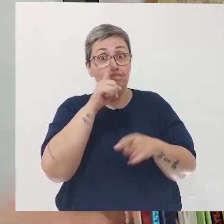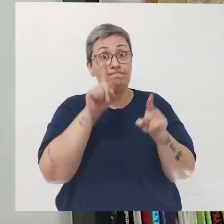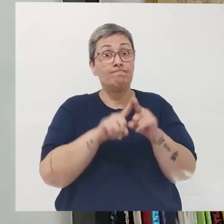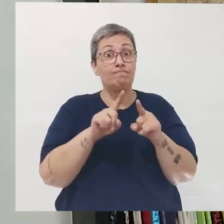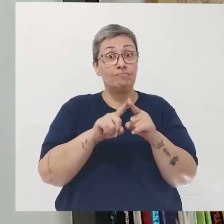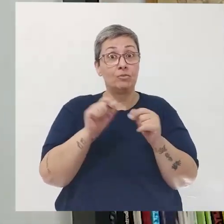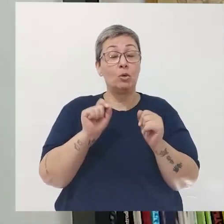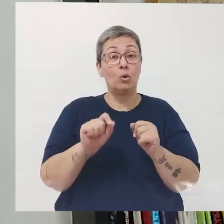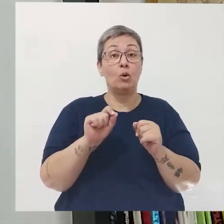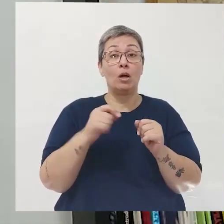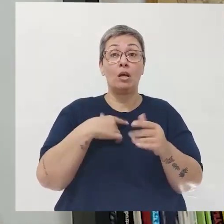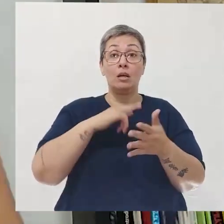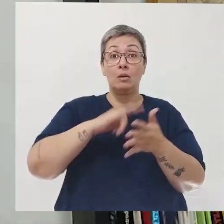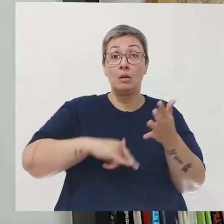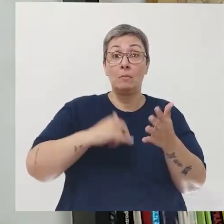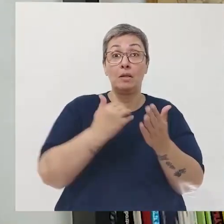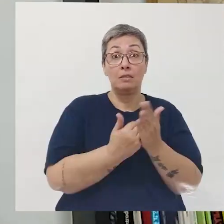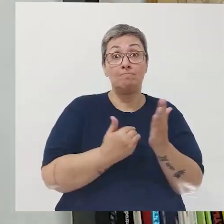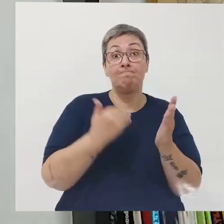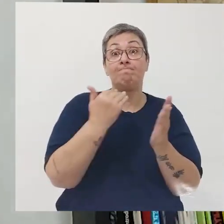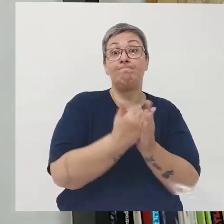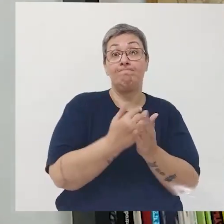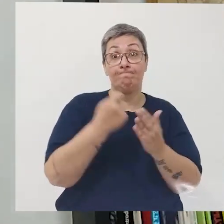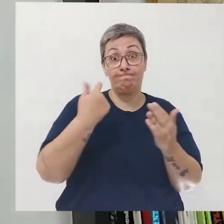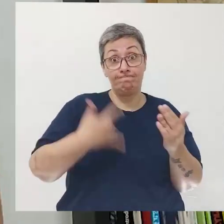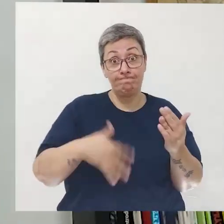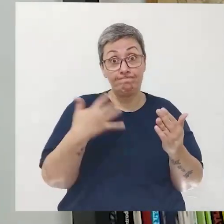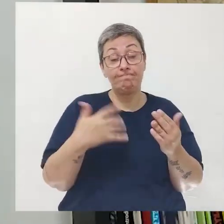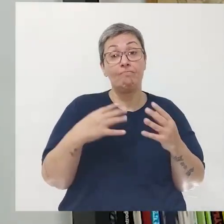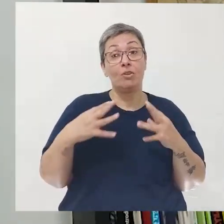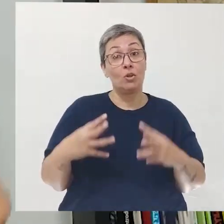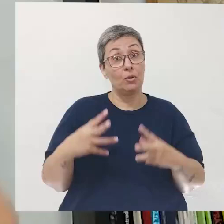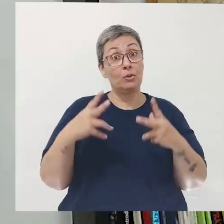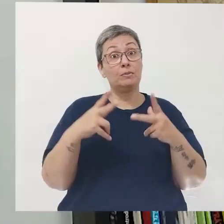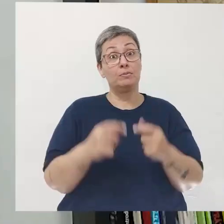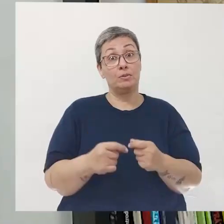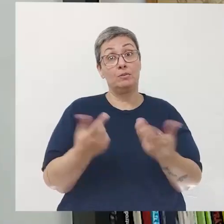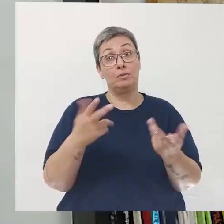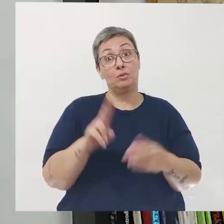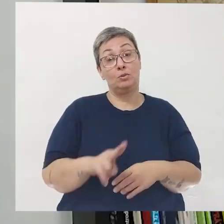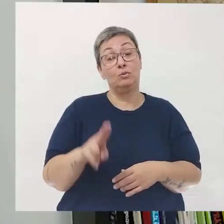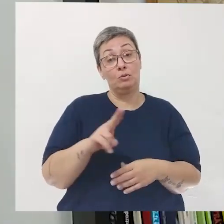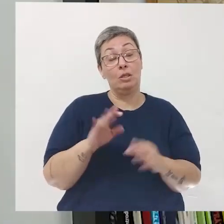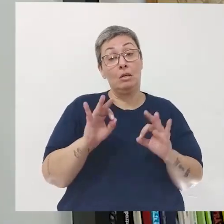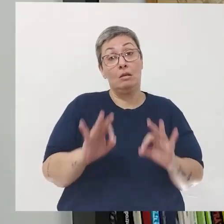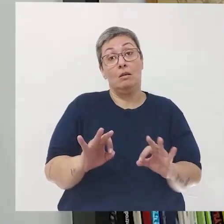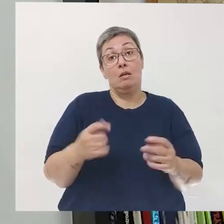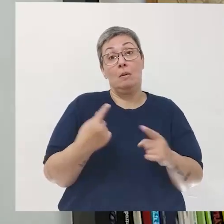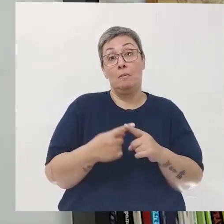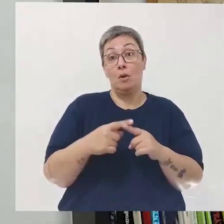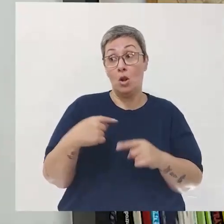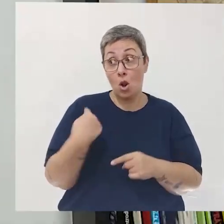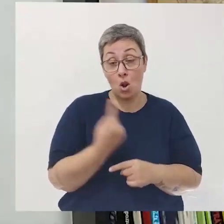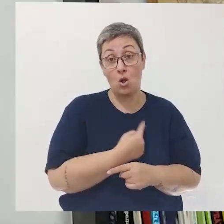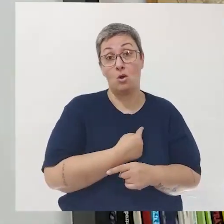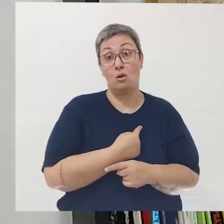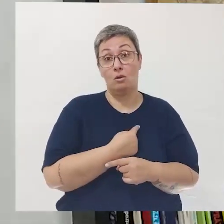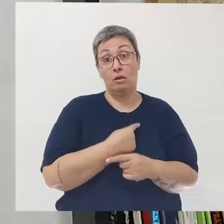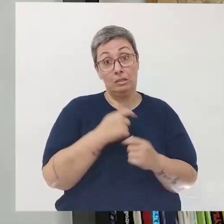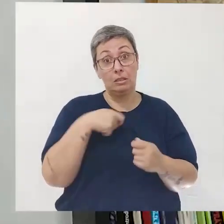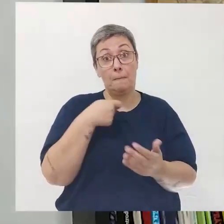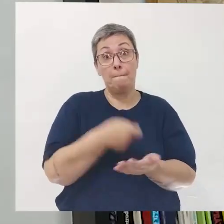perigoso, ele contribui para tornar a conta de luz mais cara para todos que consomem. Não é isso mesmo?